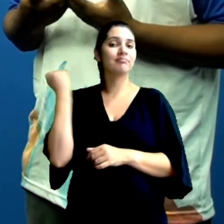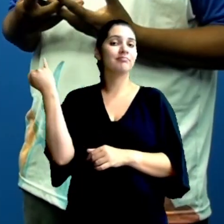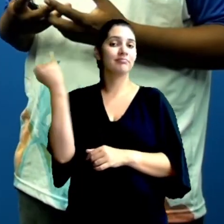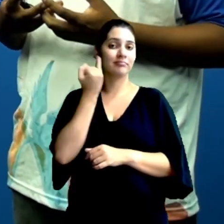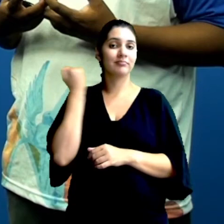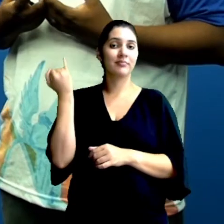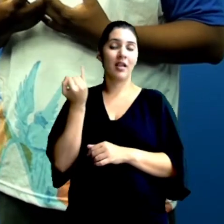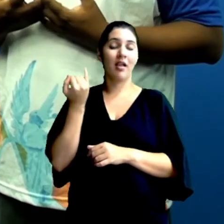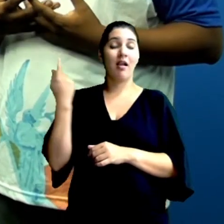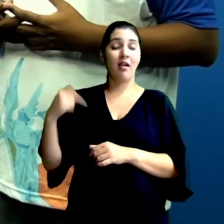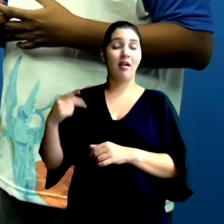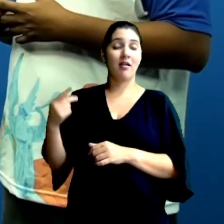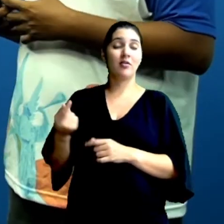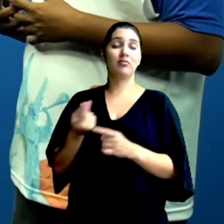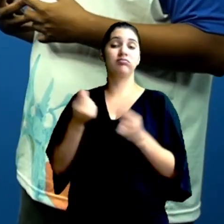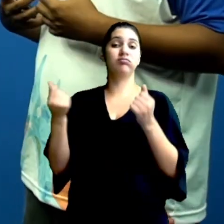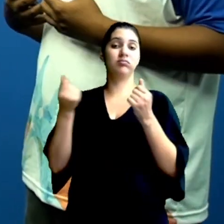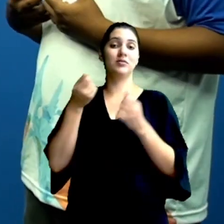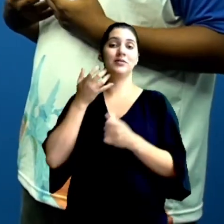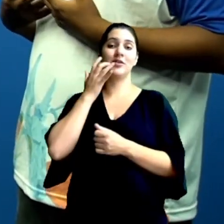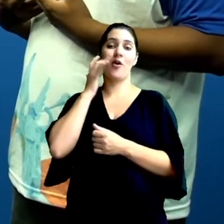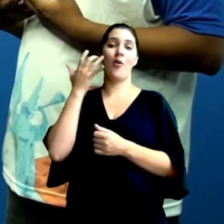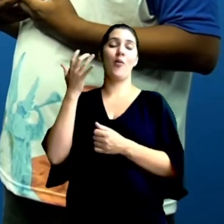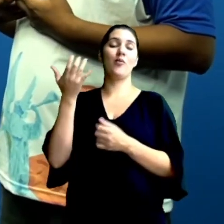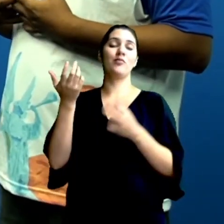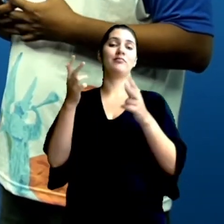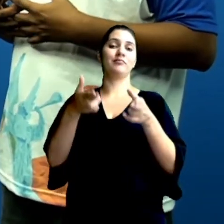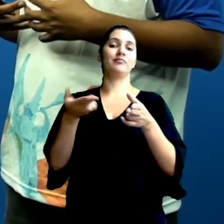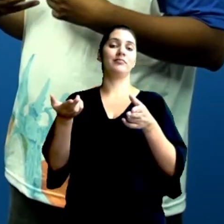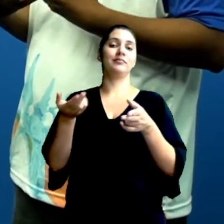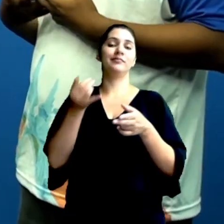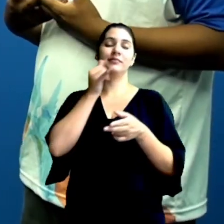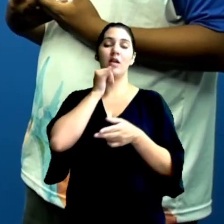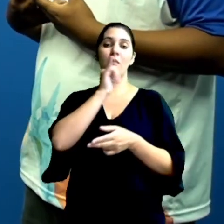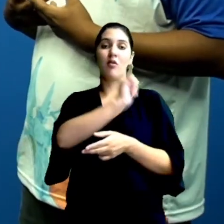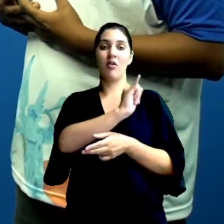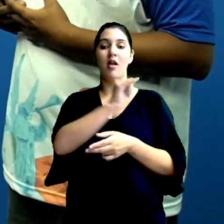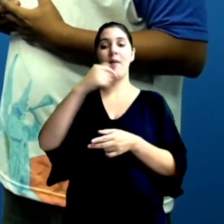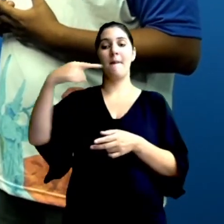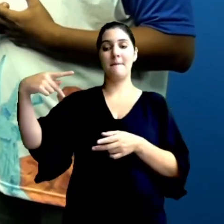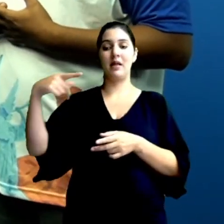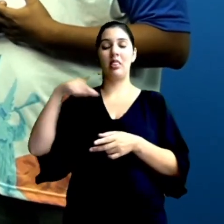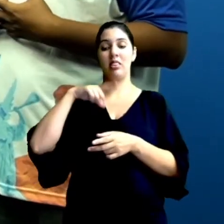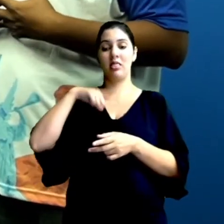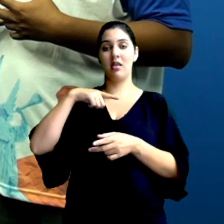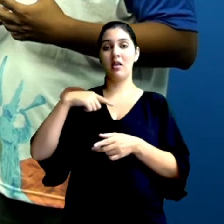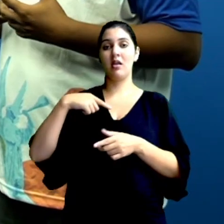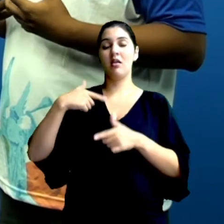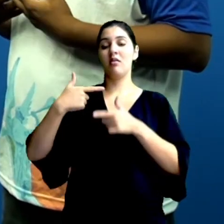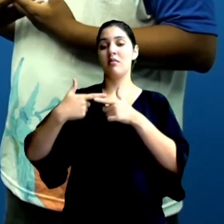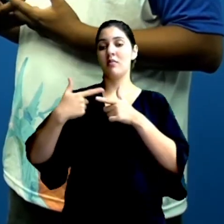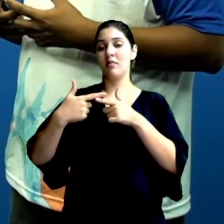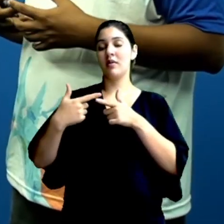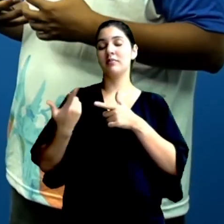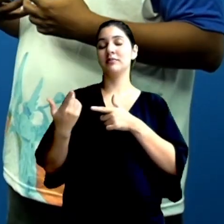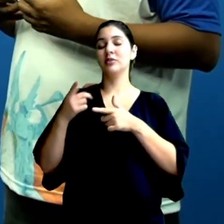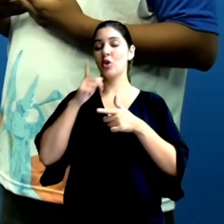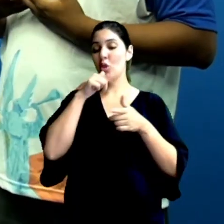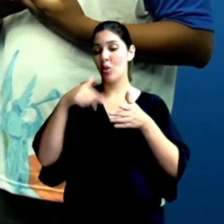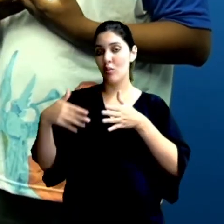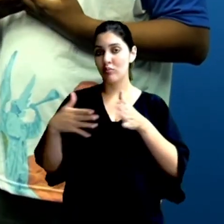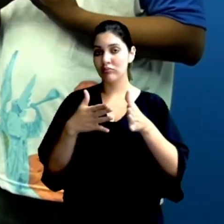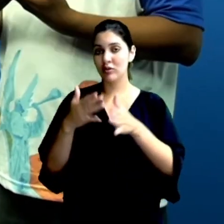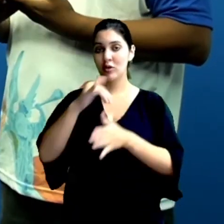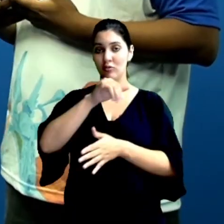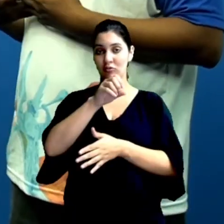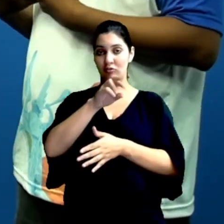água vale ouro nessa região, né? Então, a Israel, ali em Palestina, tem essa questão, né, a questão em busca do Rio Jordão, por